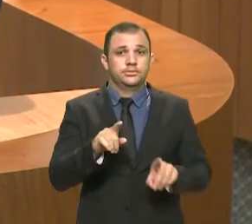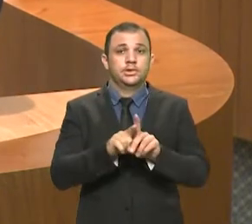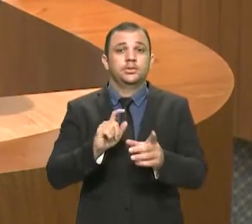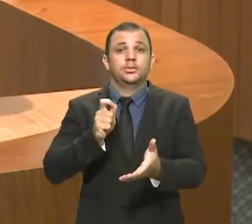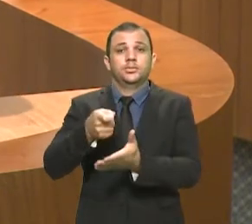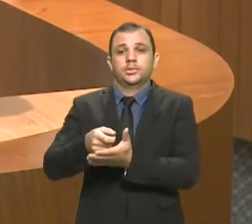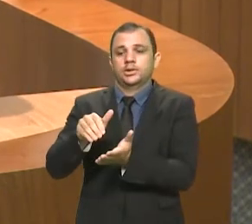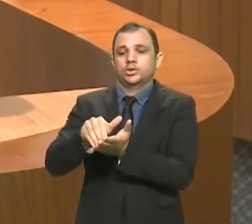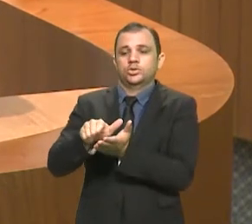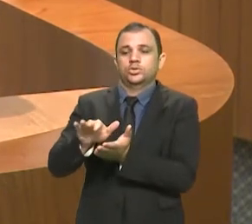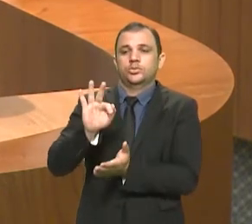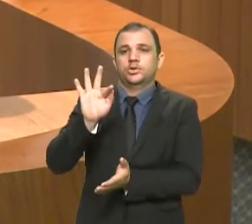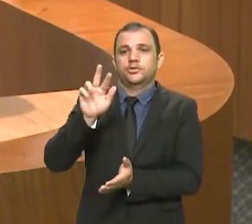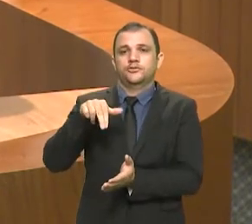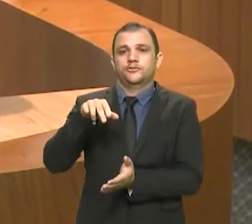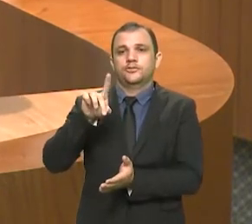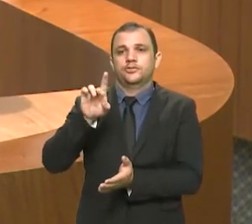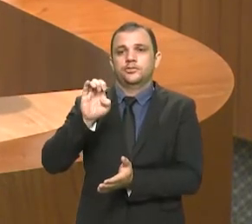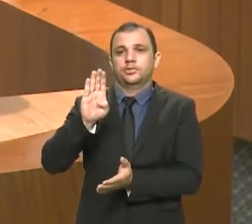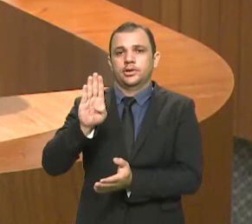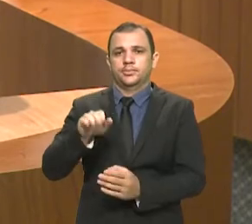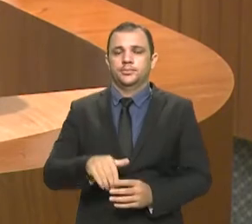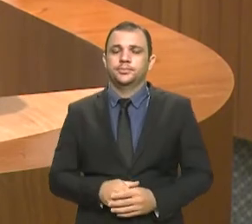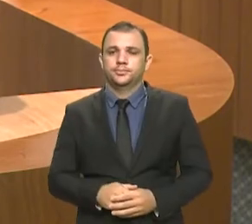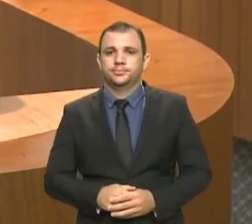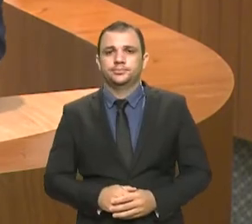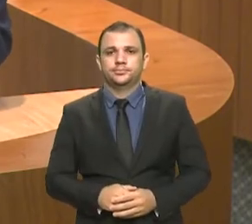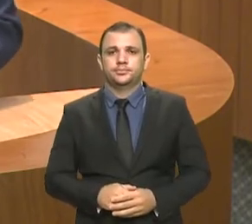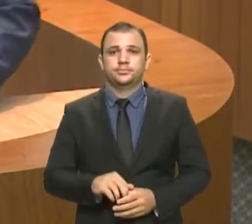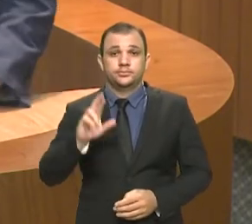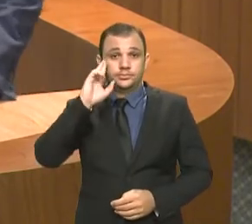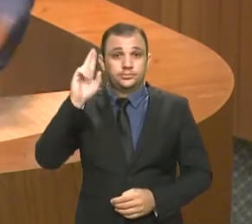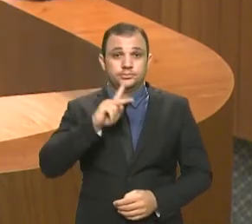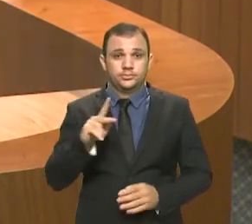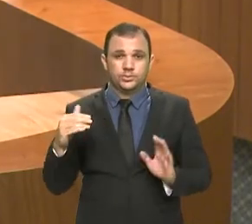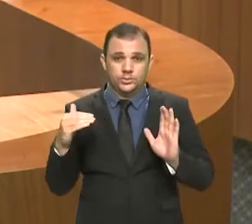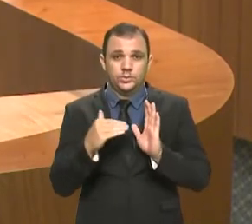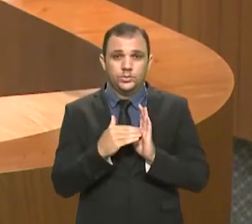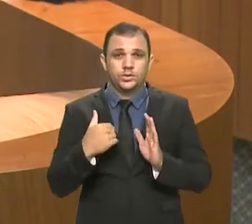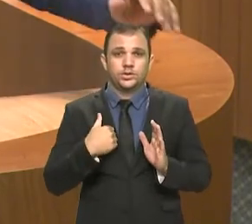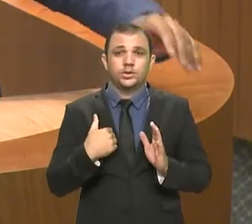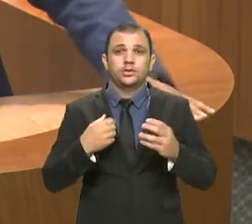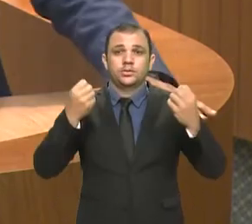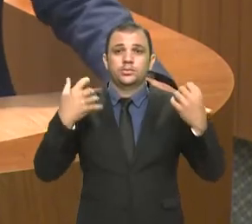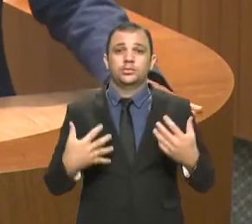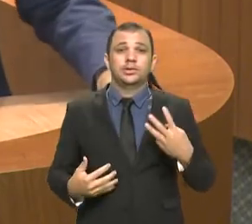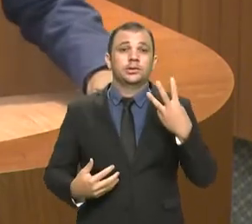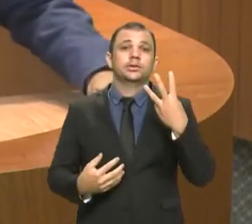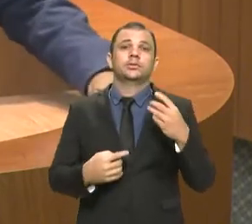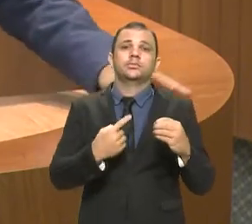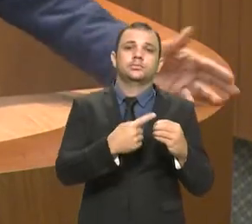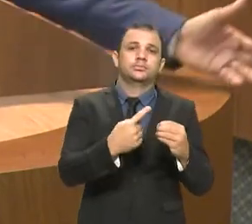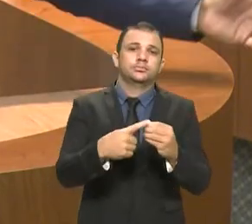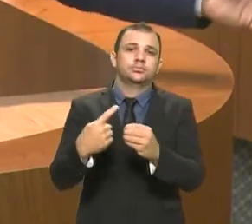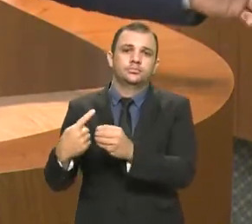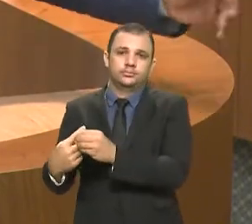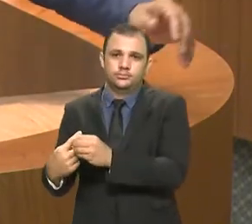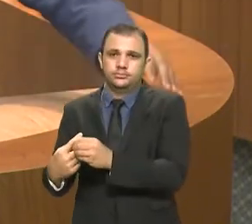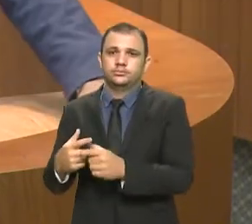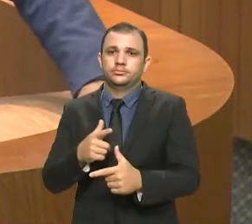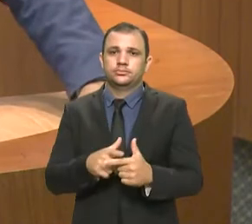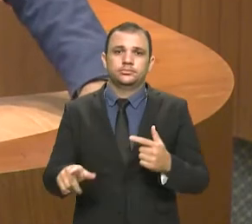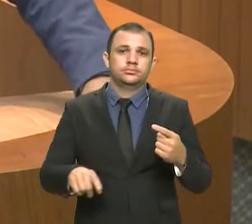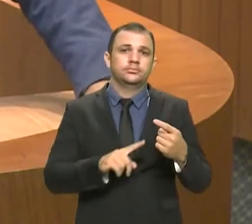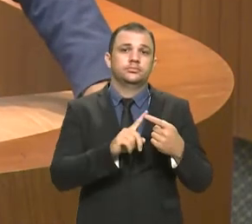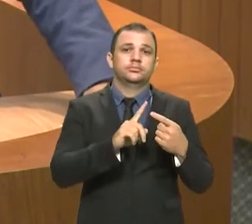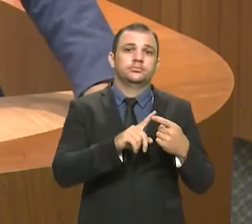Fundeb. Senhor presidente, para finalizar, quero chamar a atenção de três cidades problemáticas. Cidade de Santa